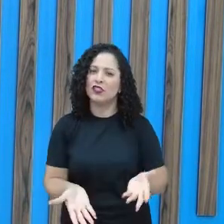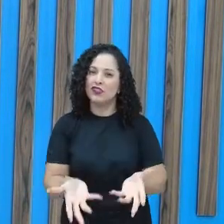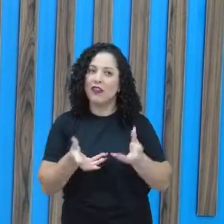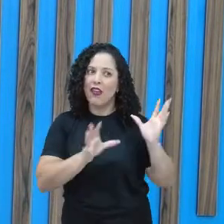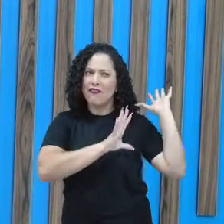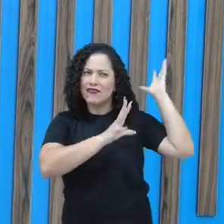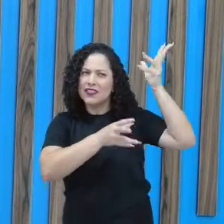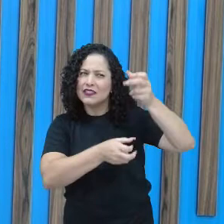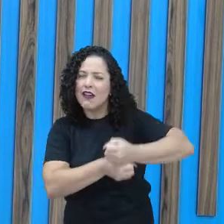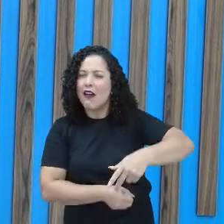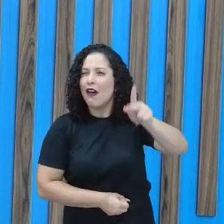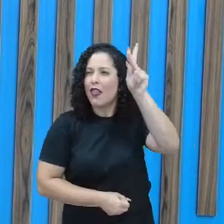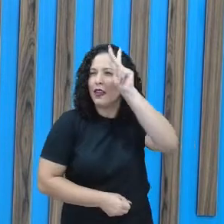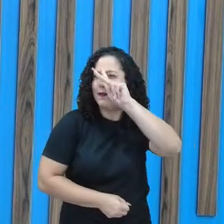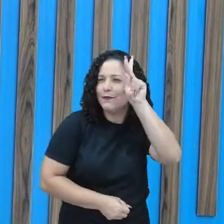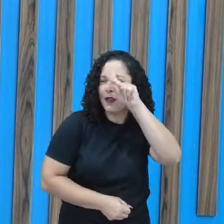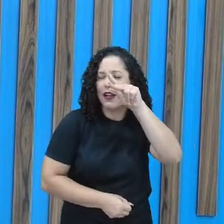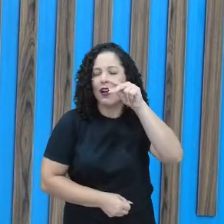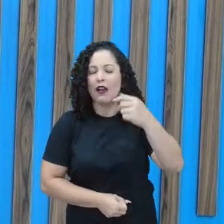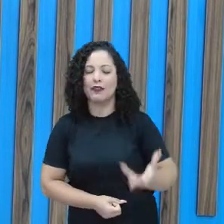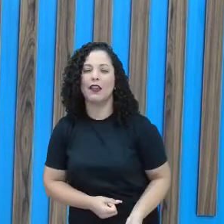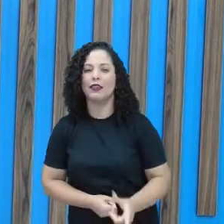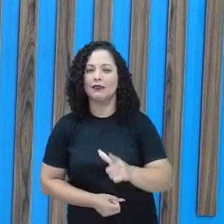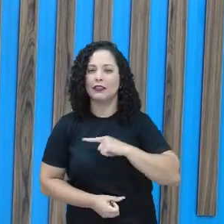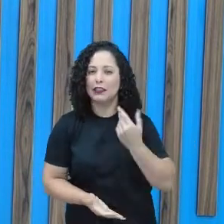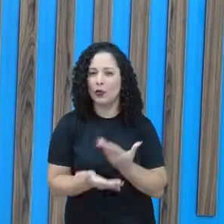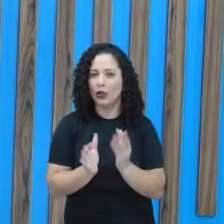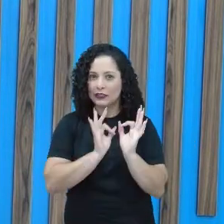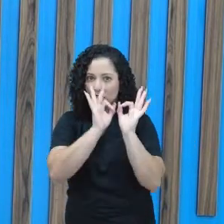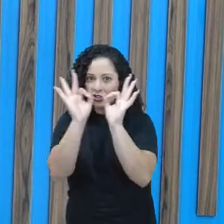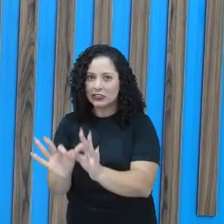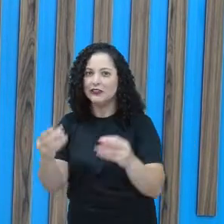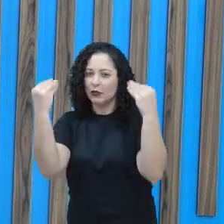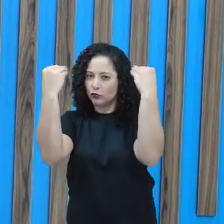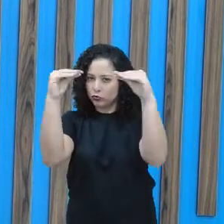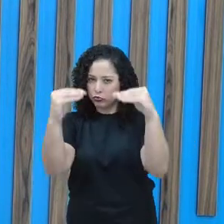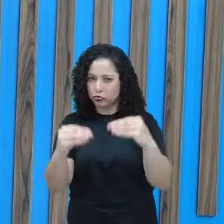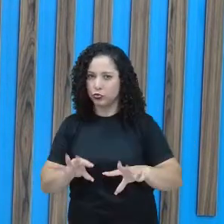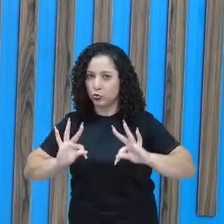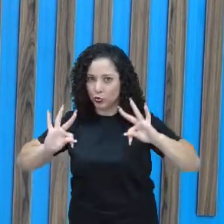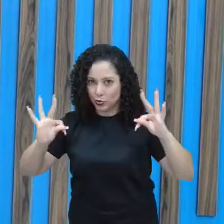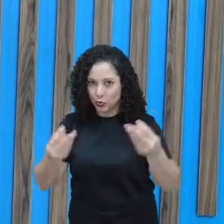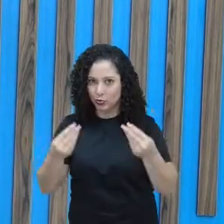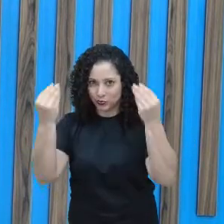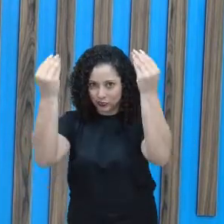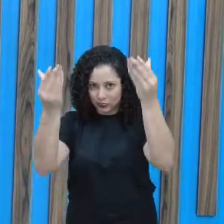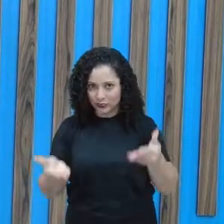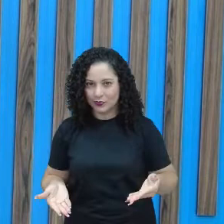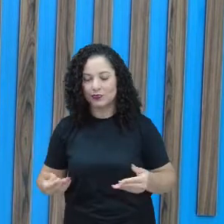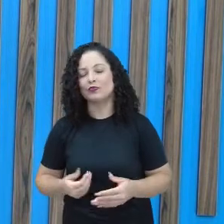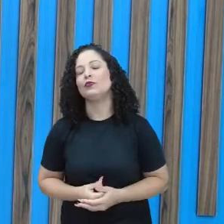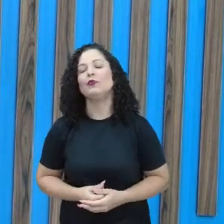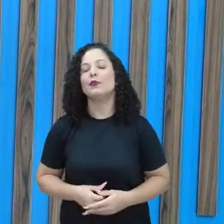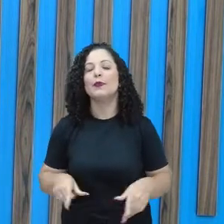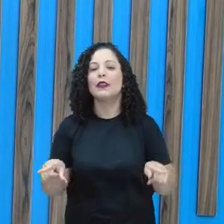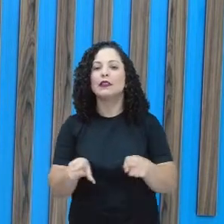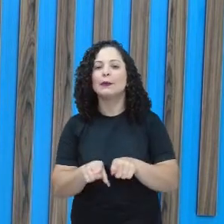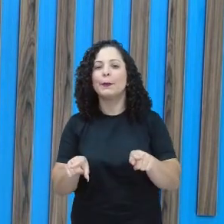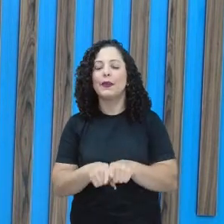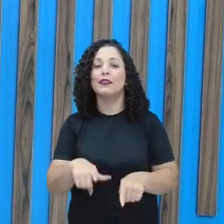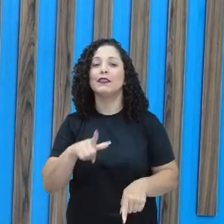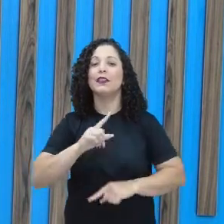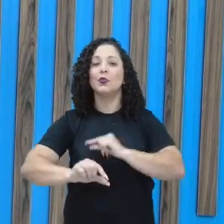alguma coisa, quiserem recomendar as aulas, tá lá, tá certo? Além disso, a gente tem também